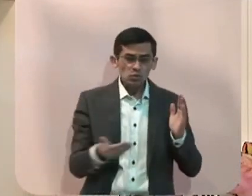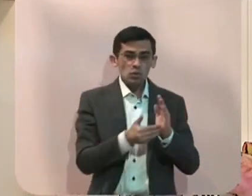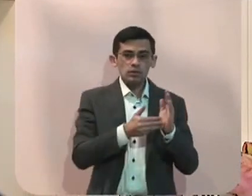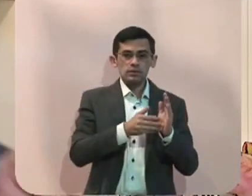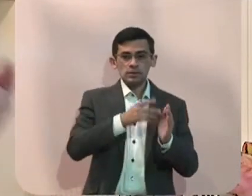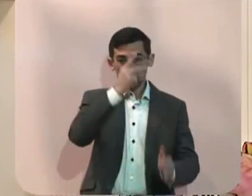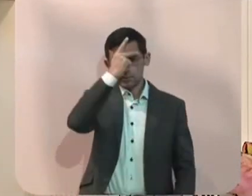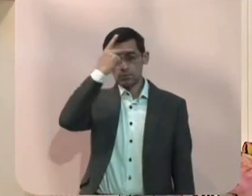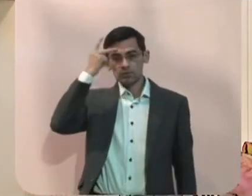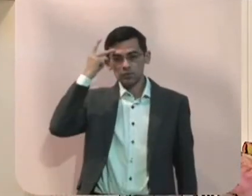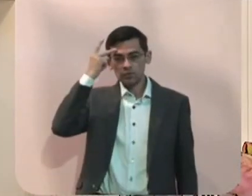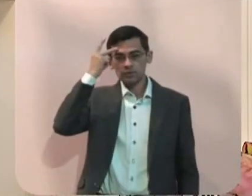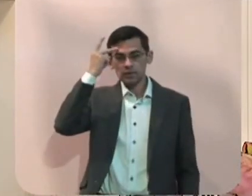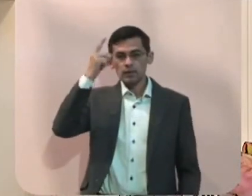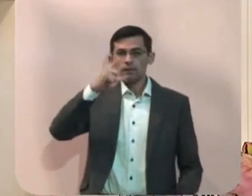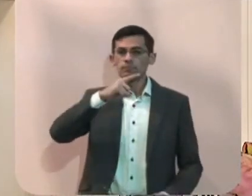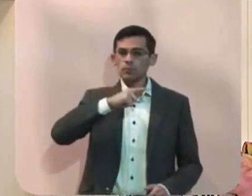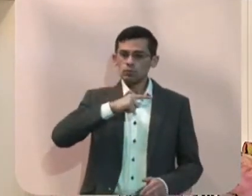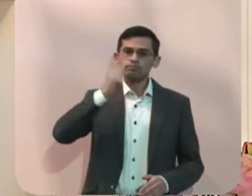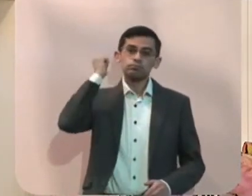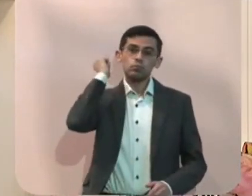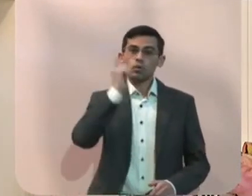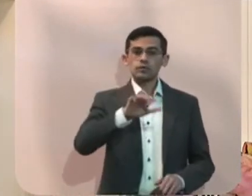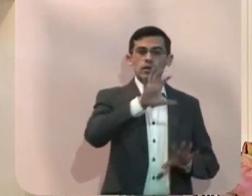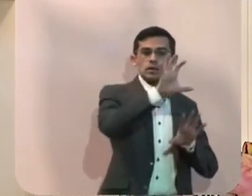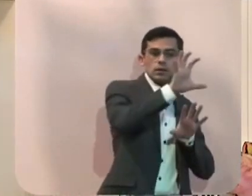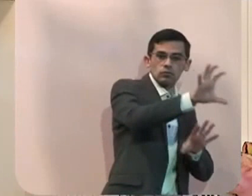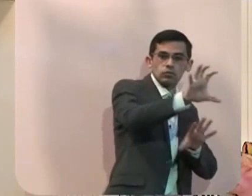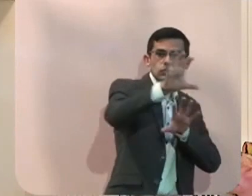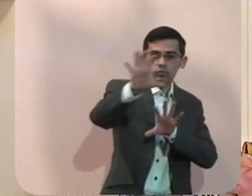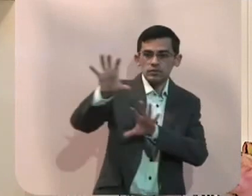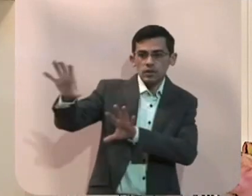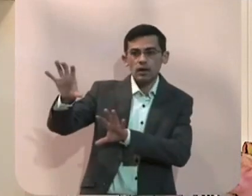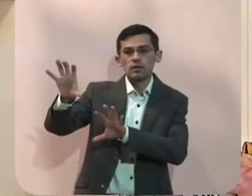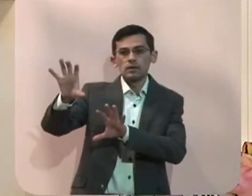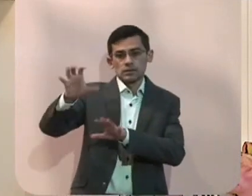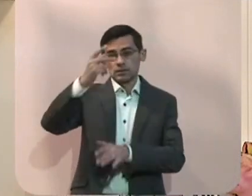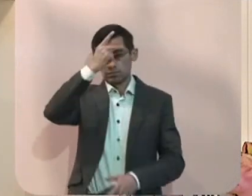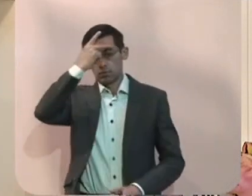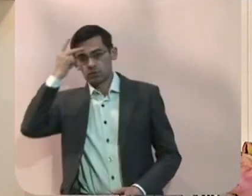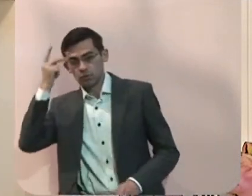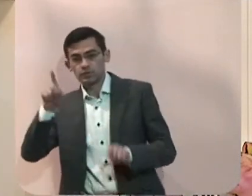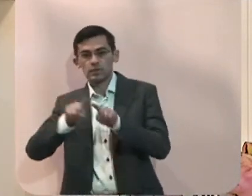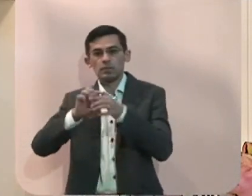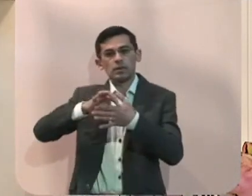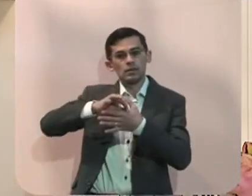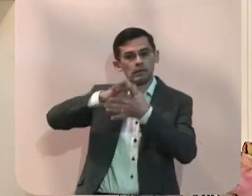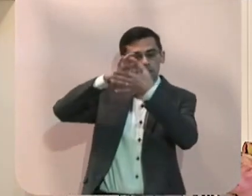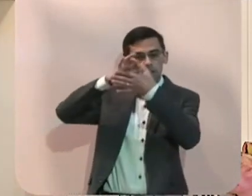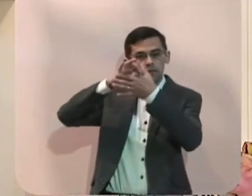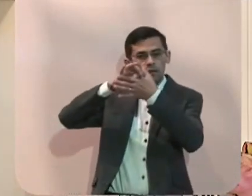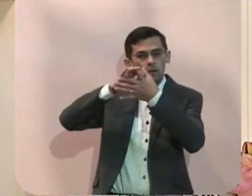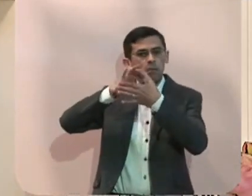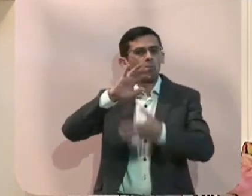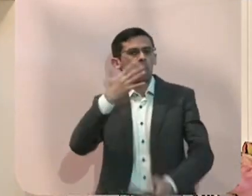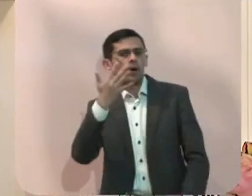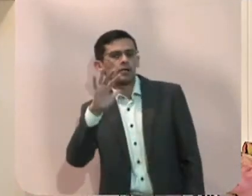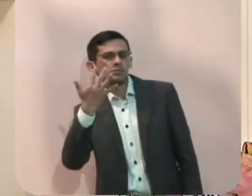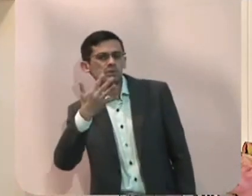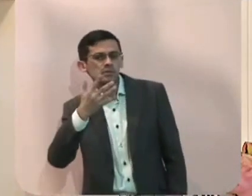um raio mínimo de influência e liderança. Pelo menos